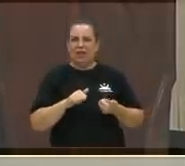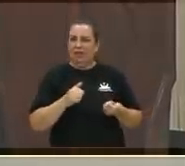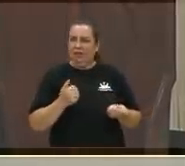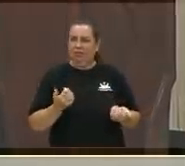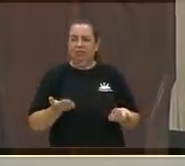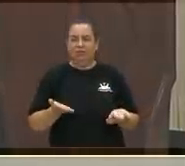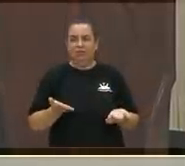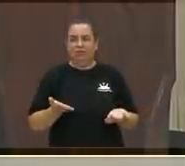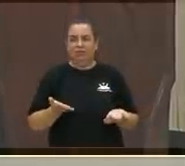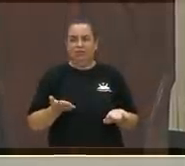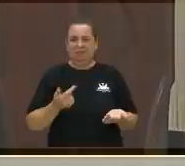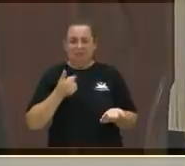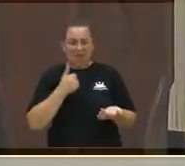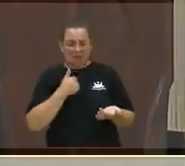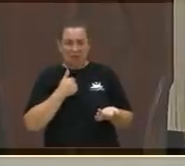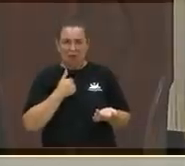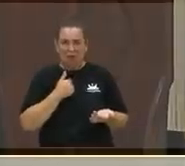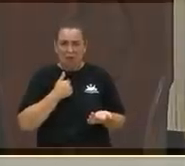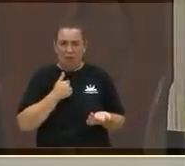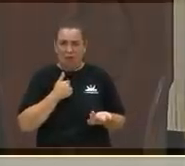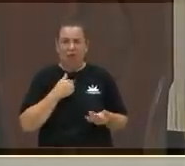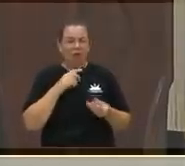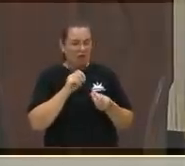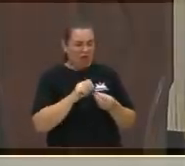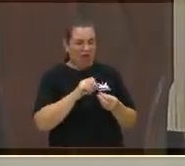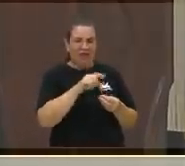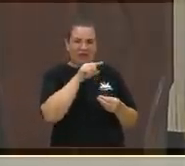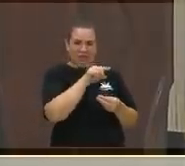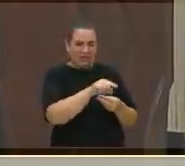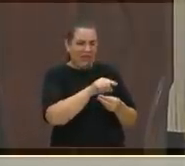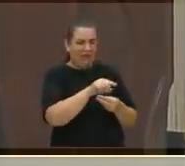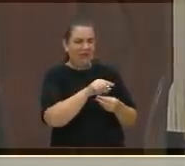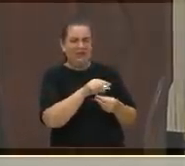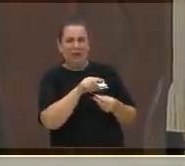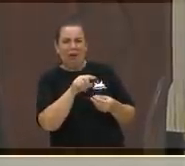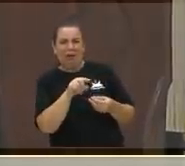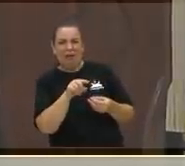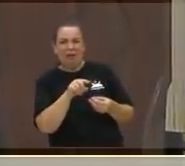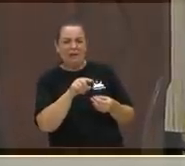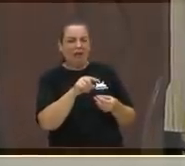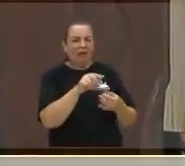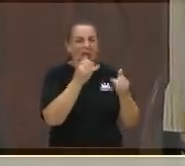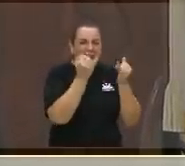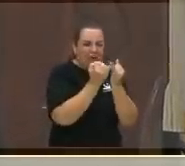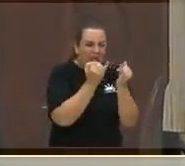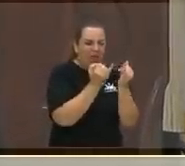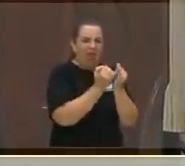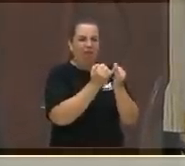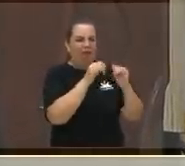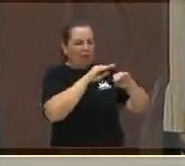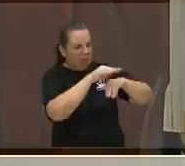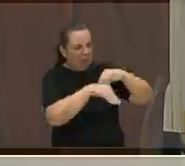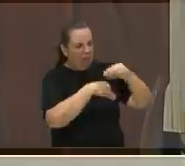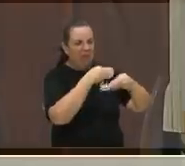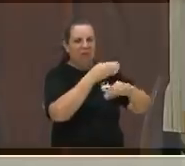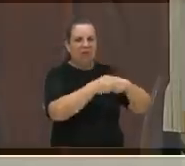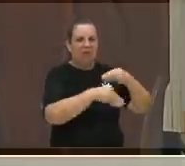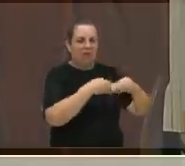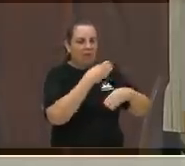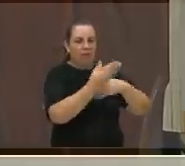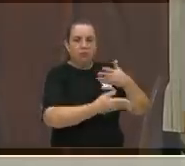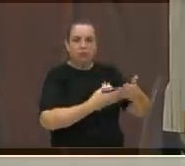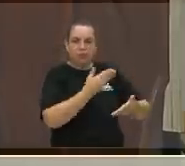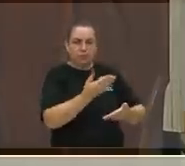eu fui motivo e causa de inimizades entre pessoas o